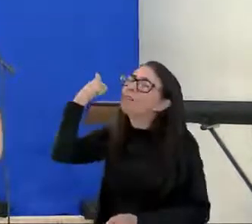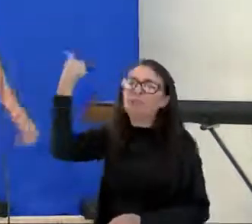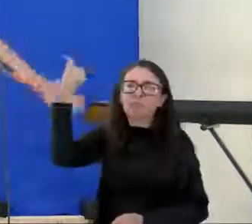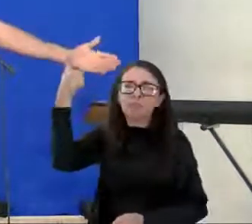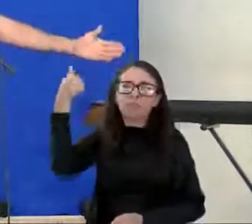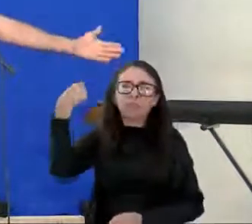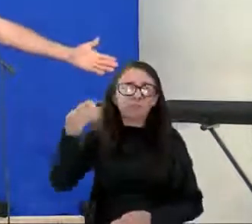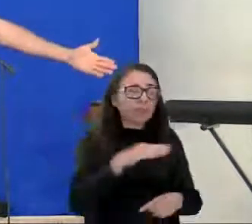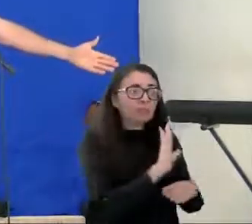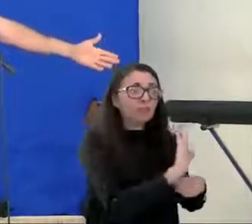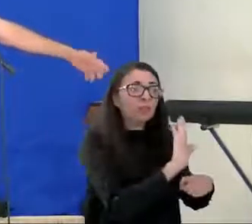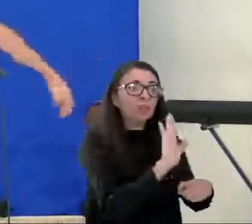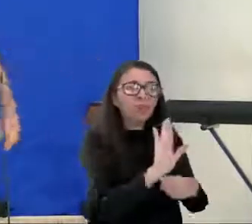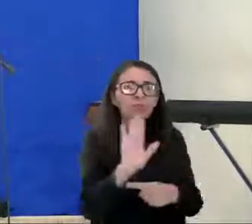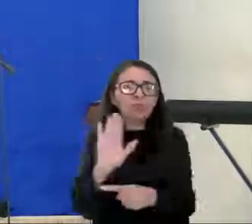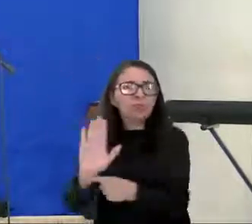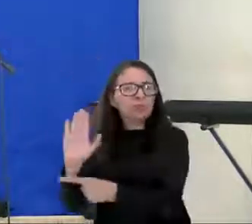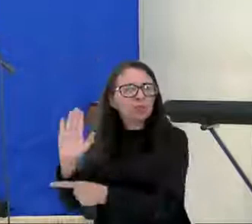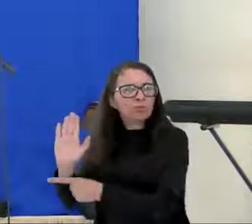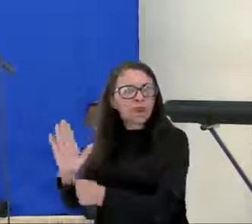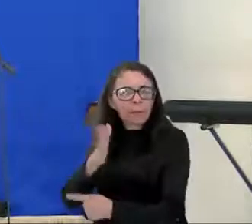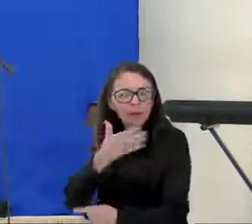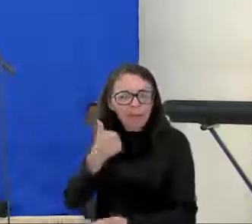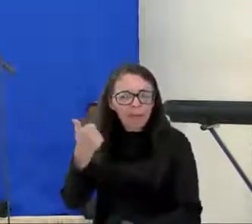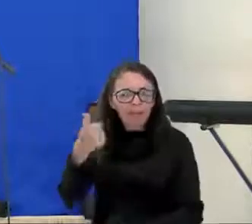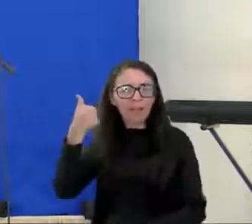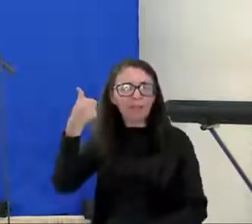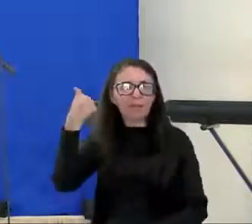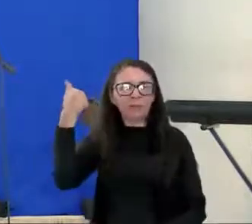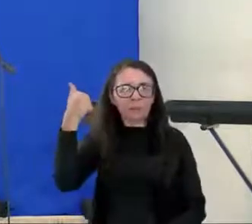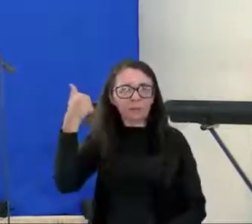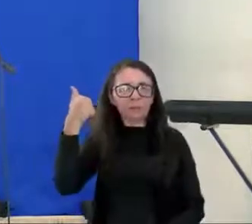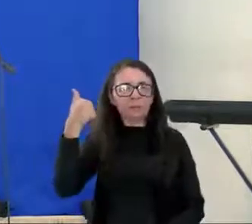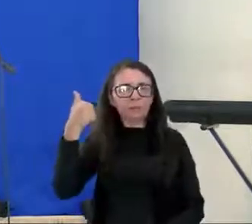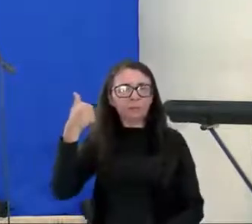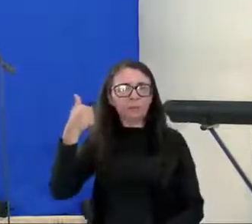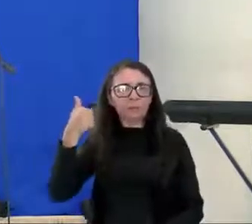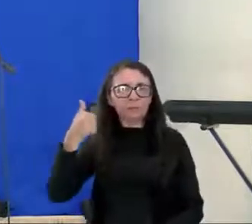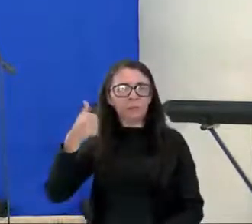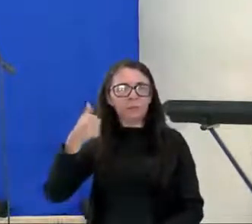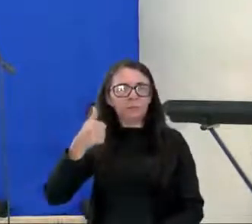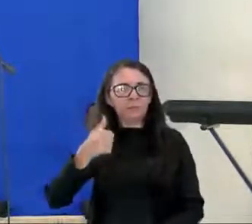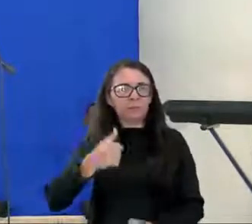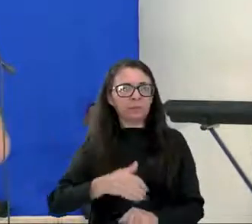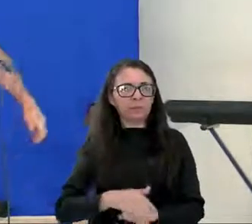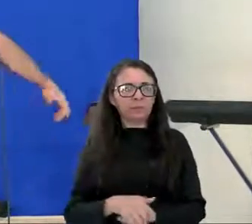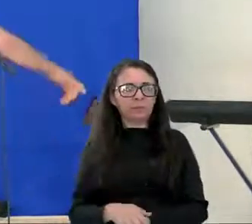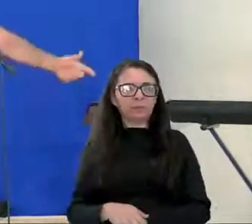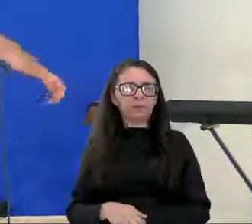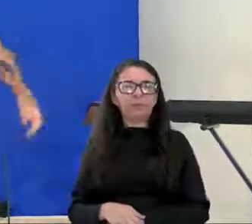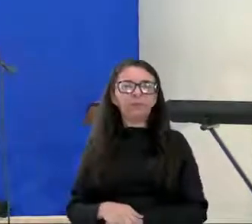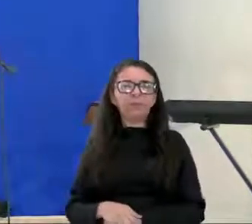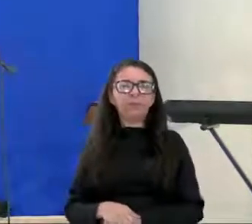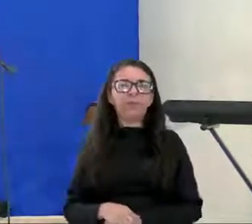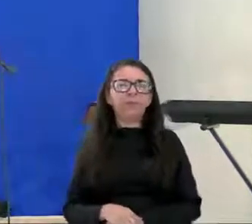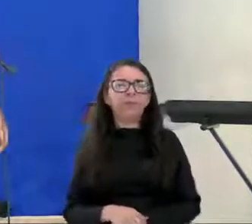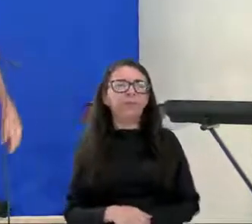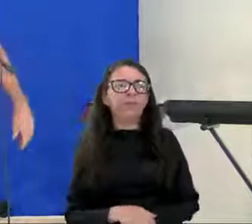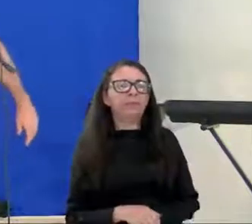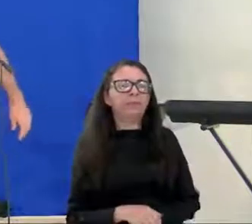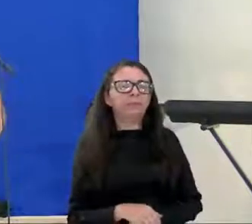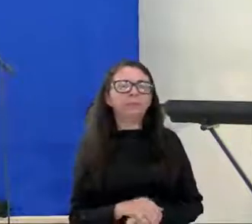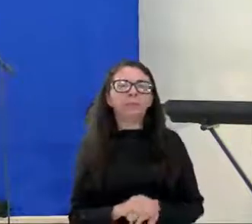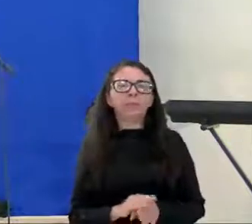Não tem nem terra para colocar, para plantar. Vai no meio das águas lá